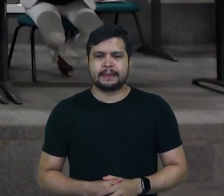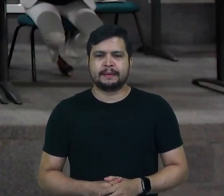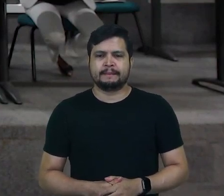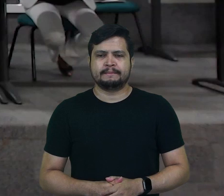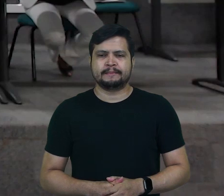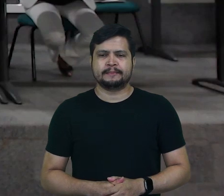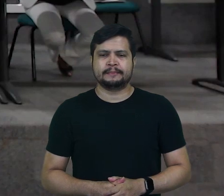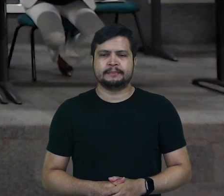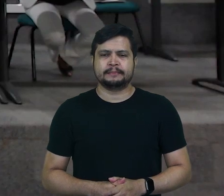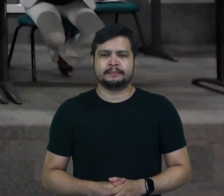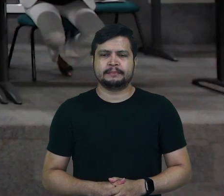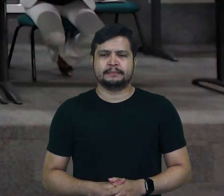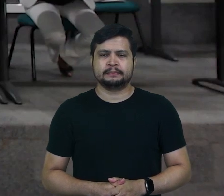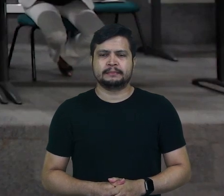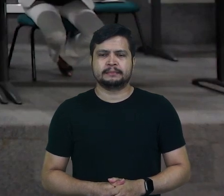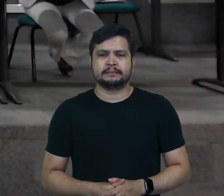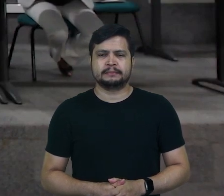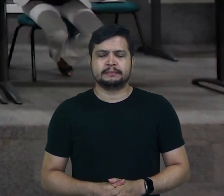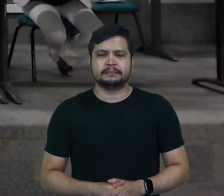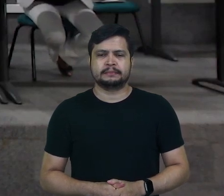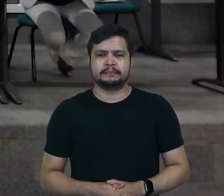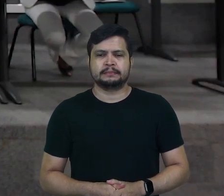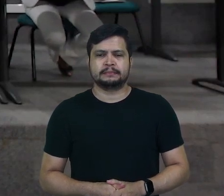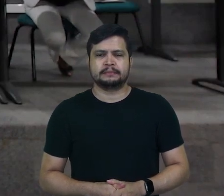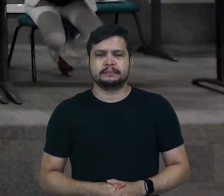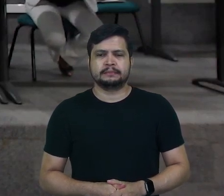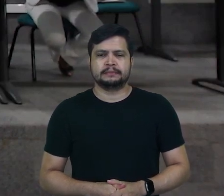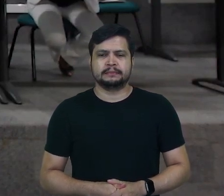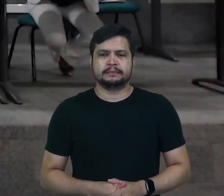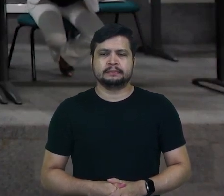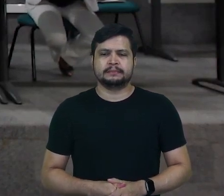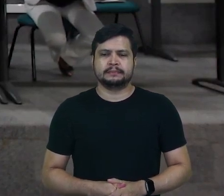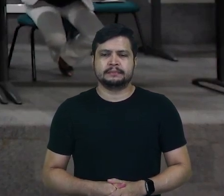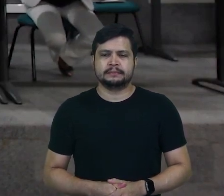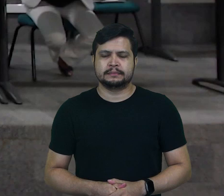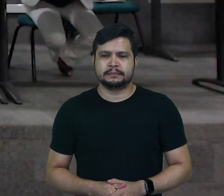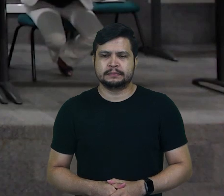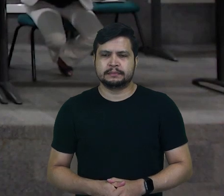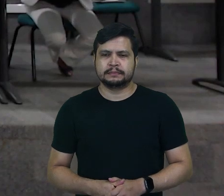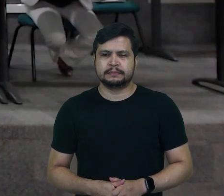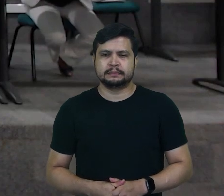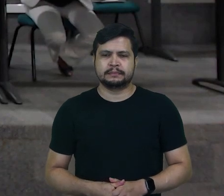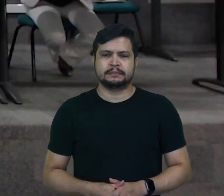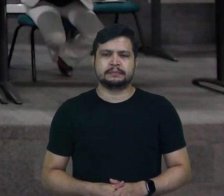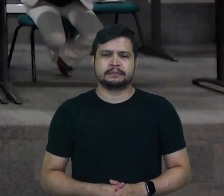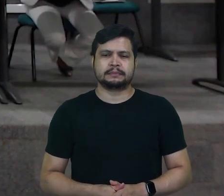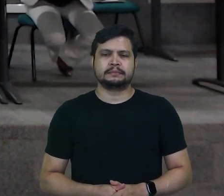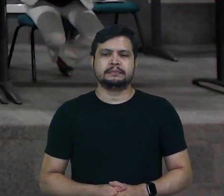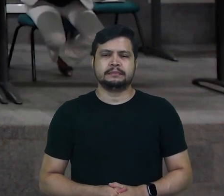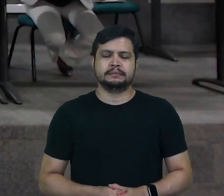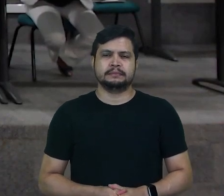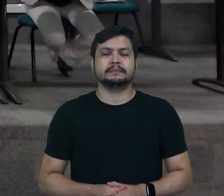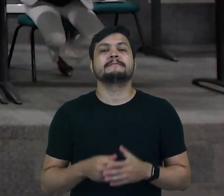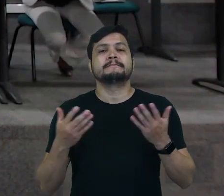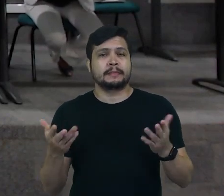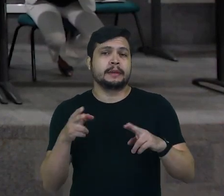alcançou. Mas, em suma, certo. você falasse um pouco Não, essa pergunta é ótima. Que não está dentro desse seu perfil,